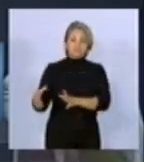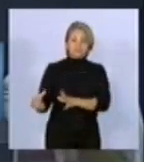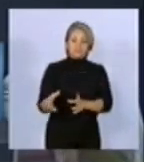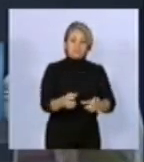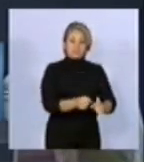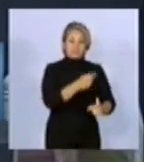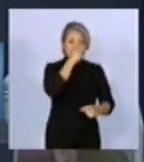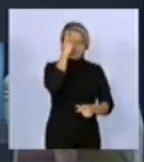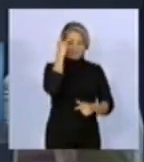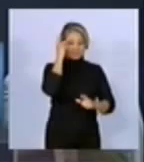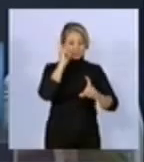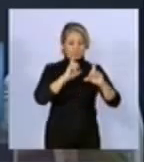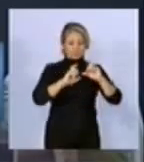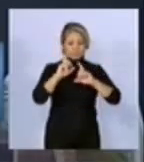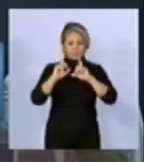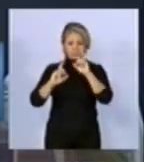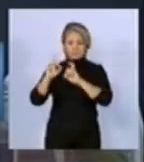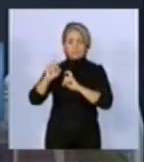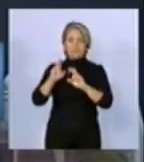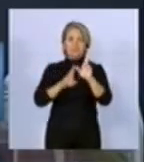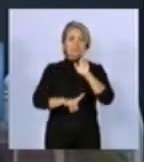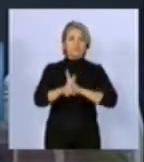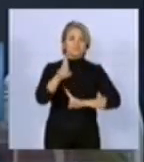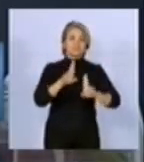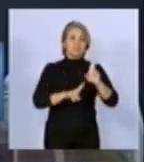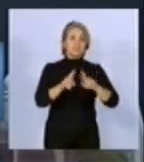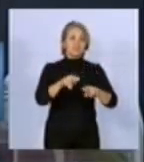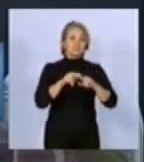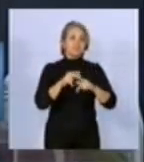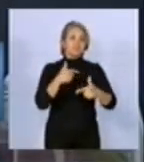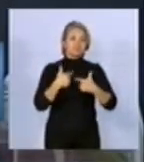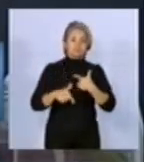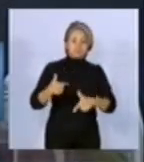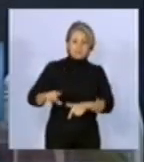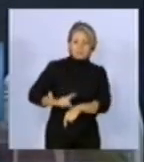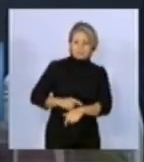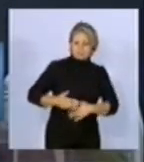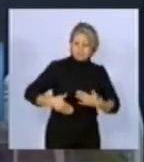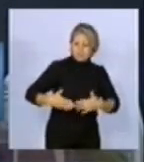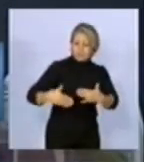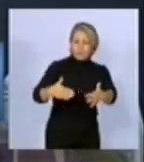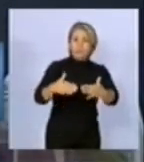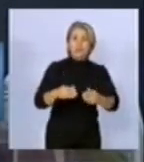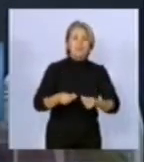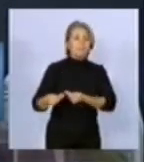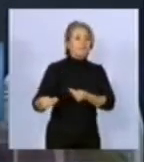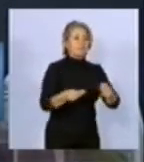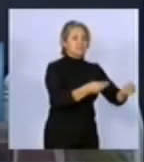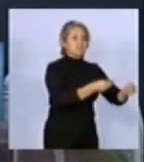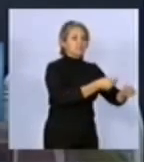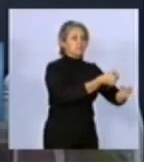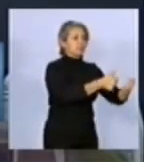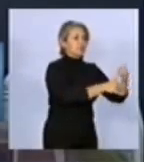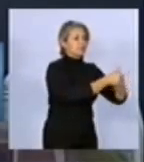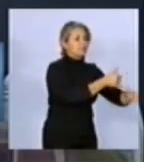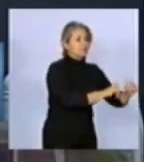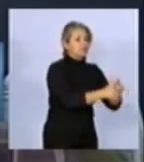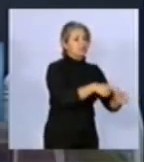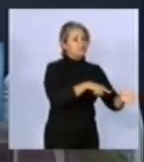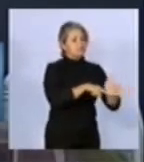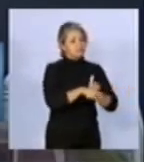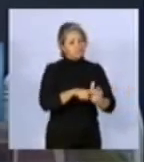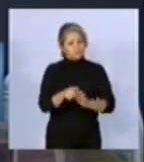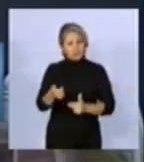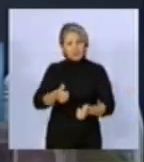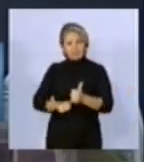amostrador que foi eh efetivamente utilizado por toda a jornada de trabalho encaminhamos para um laboratório A de avaliação química